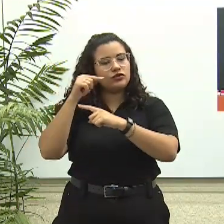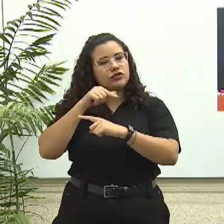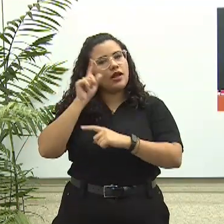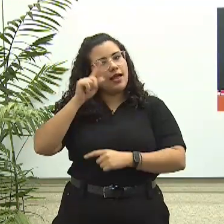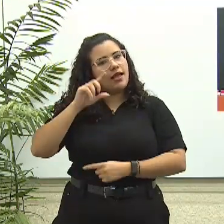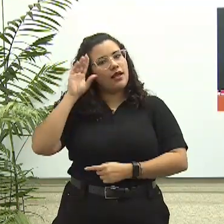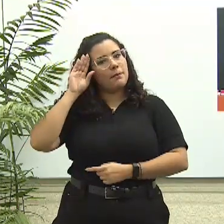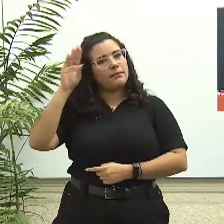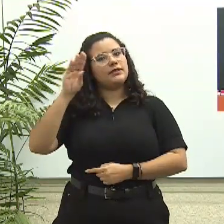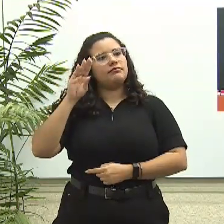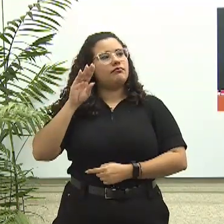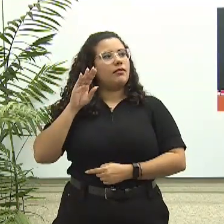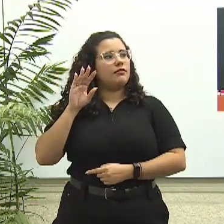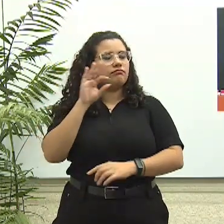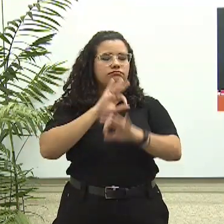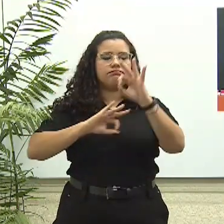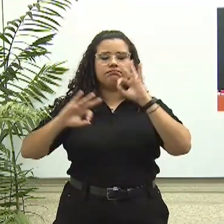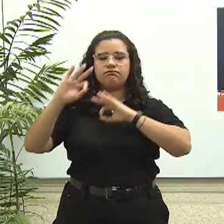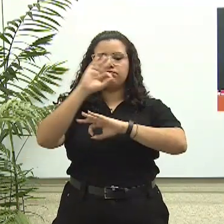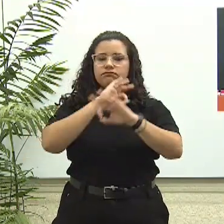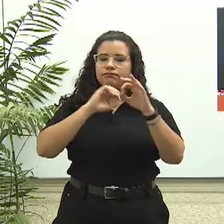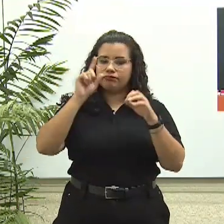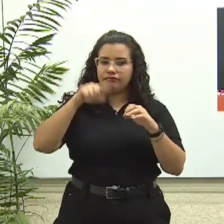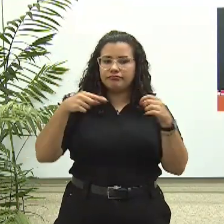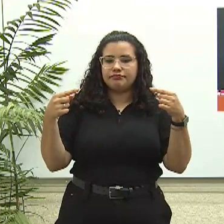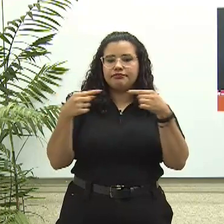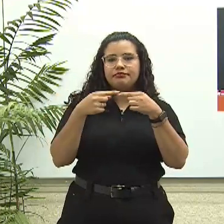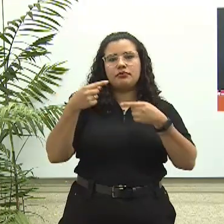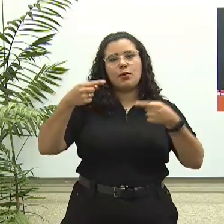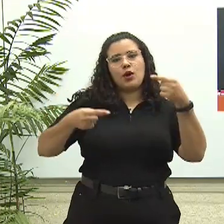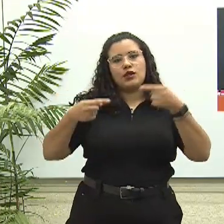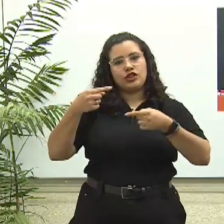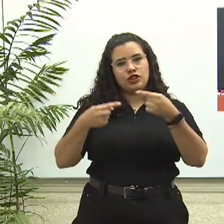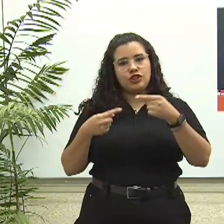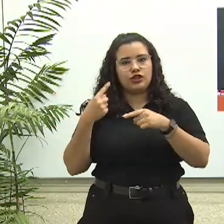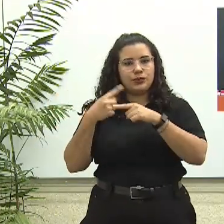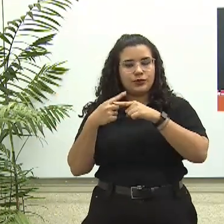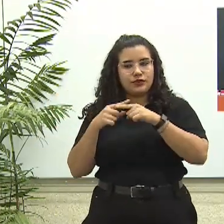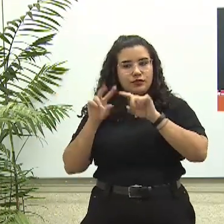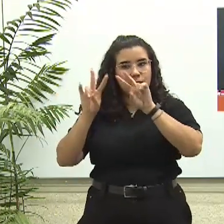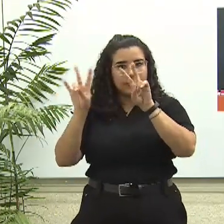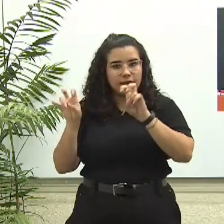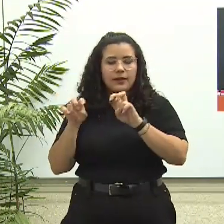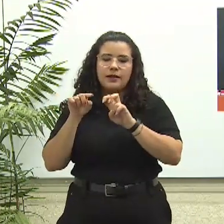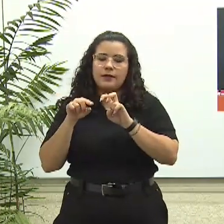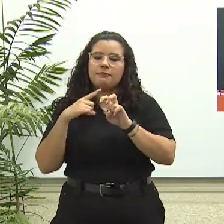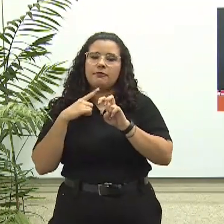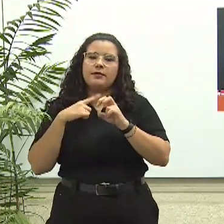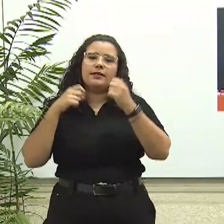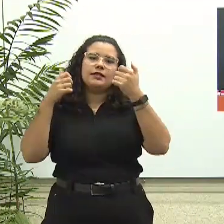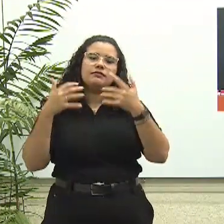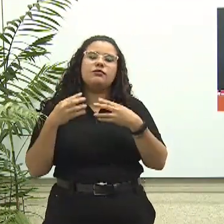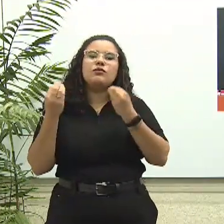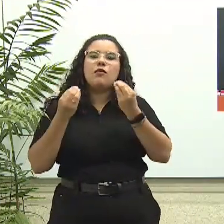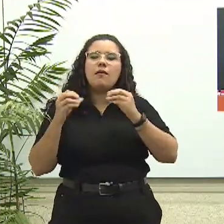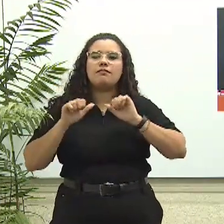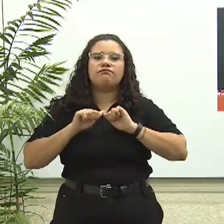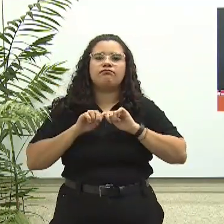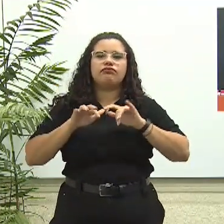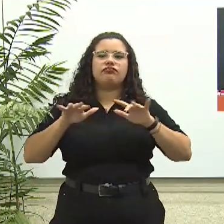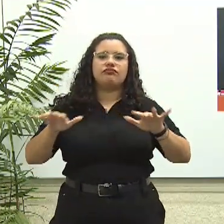dominação é uma questão política por quê Porque desde o título ele tá falando de